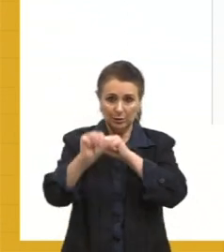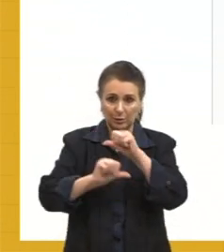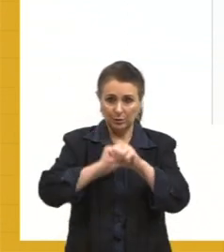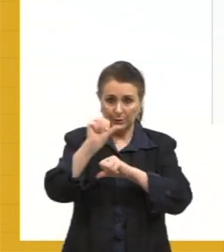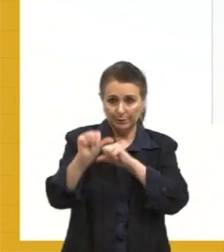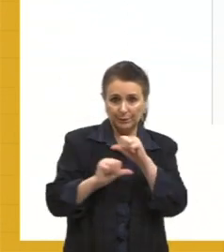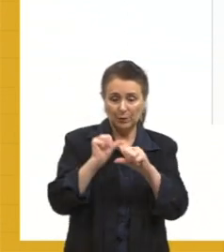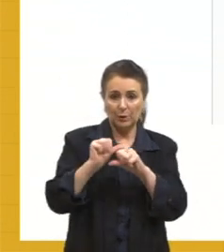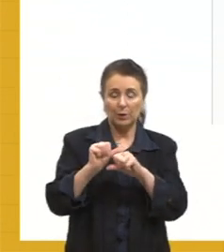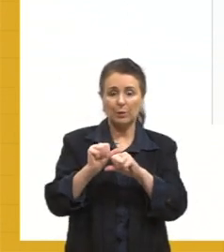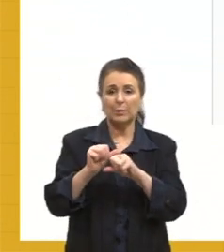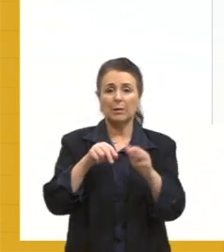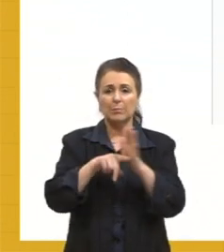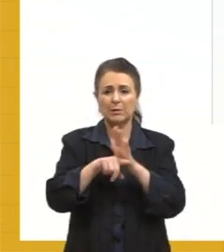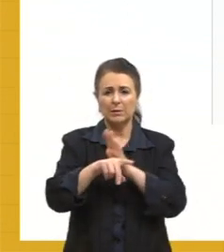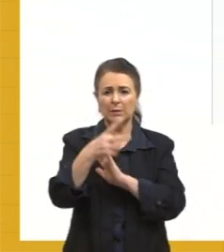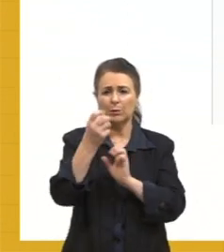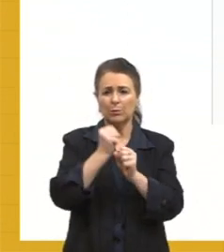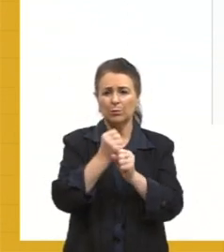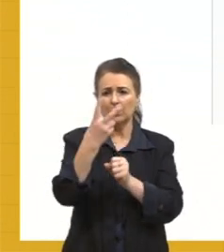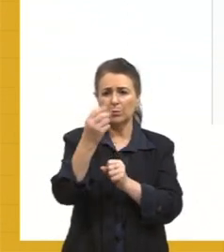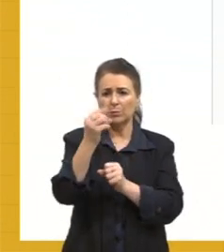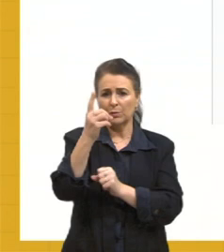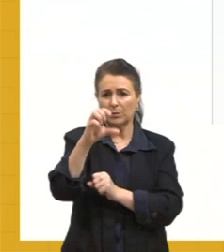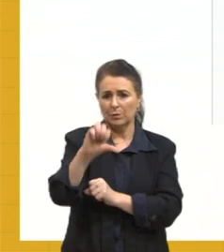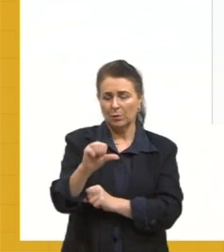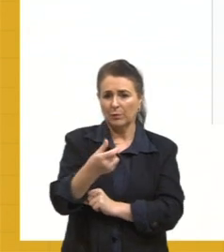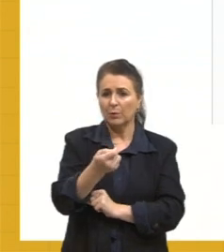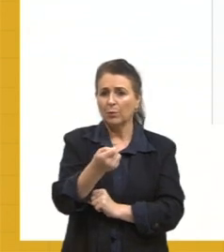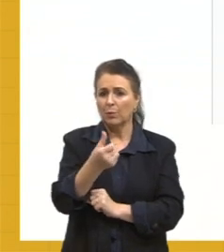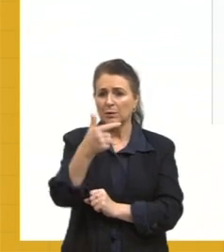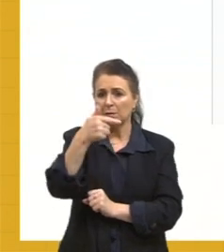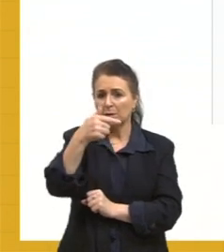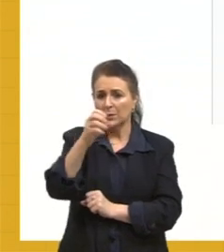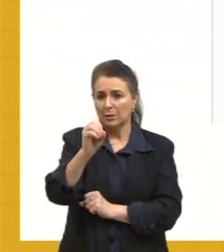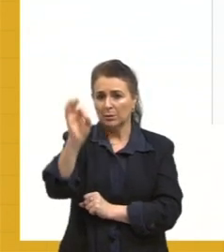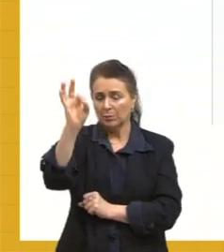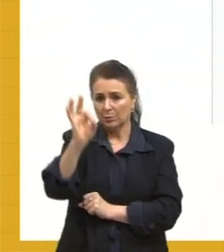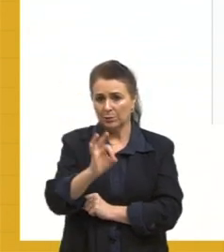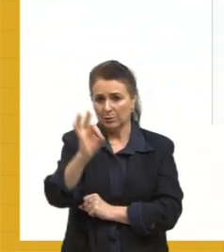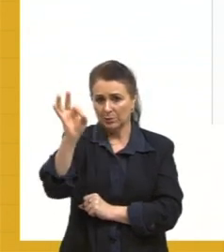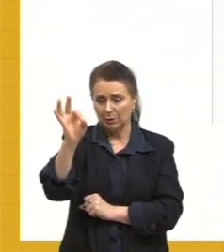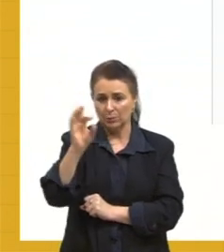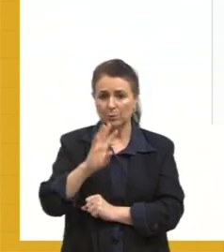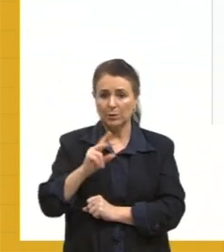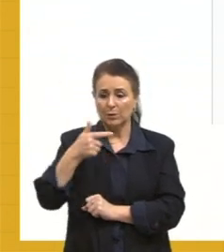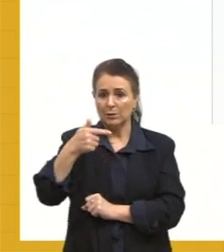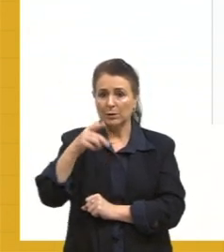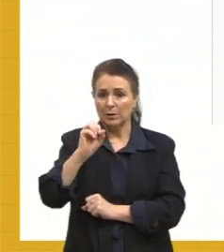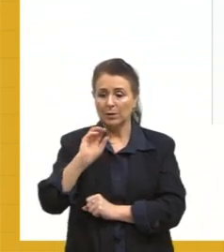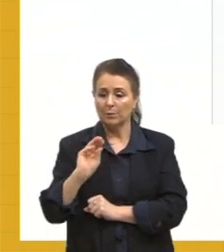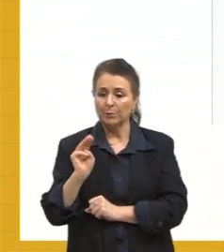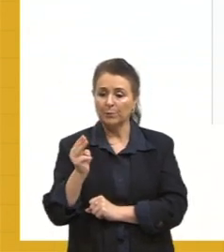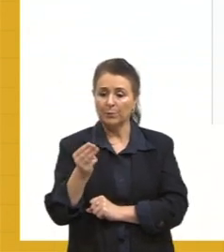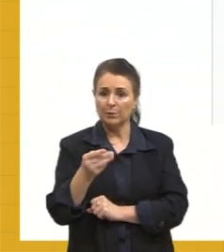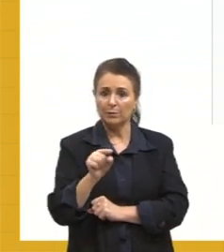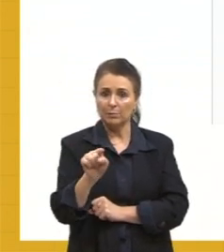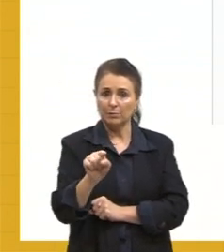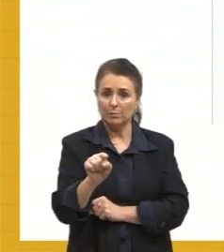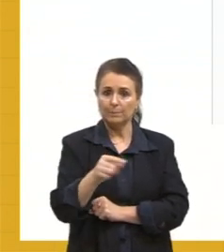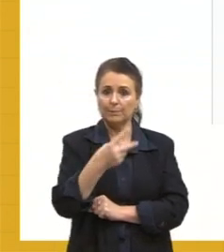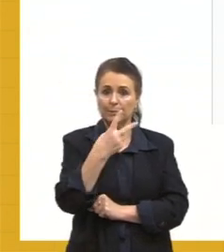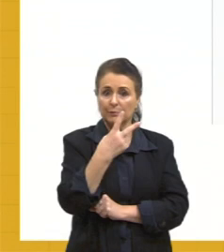2019 se percebeu que quase 70% de 70 milhões de pessoas ou seja